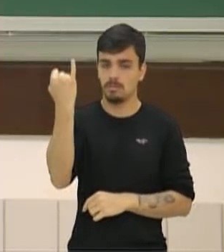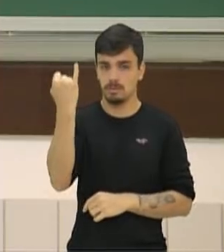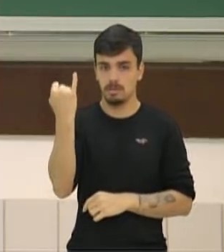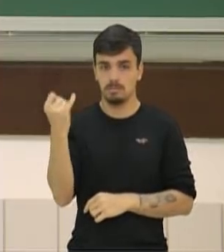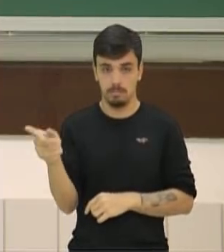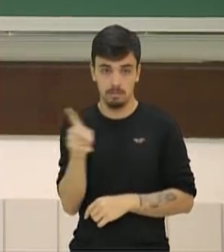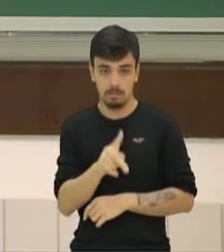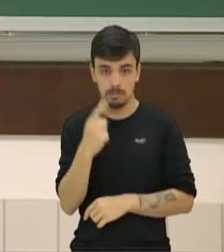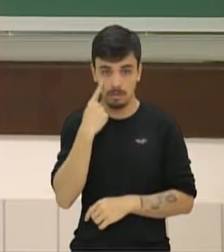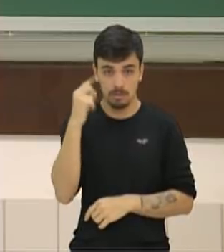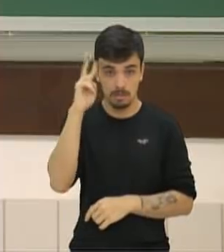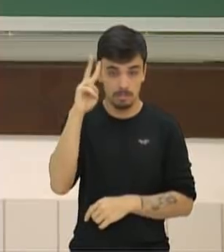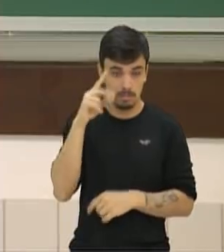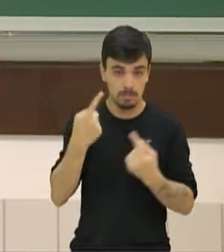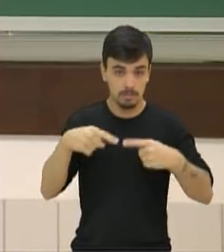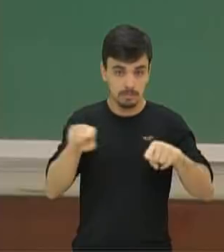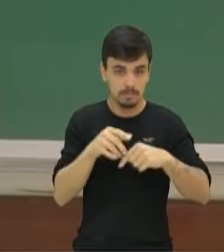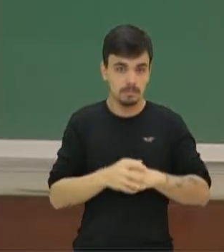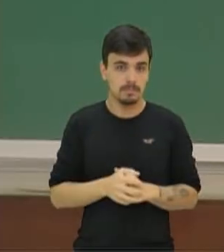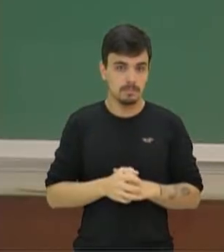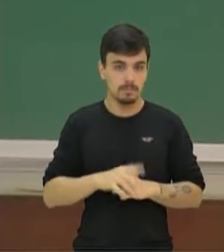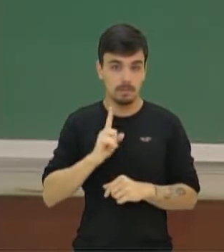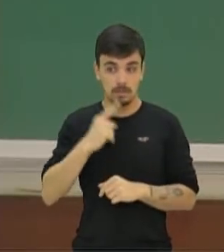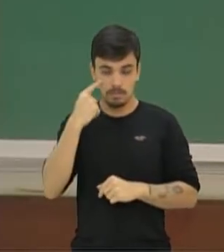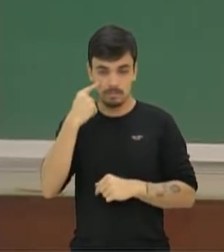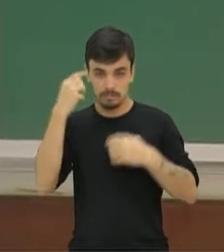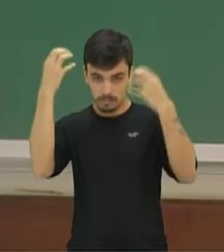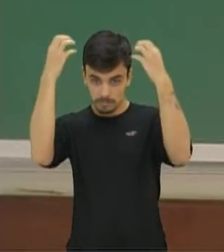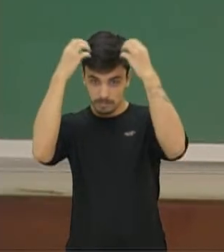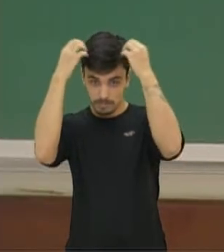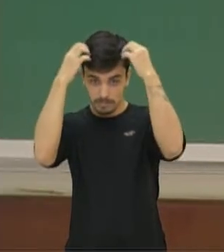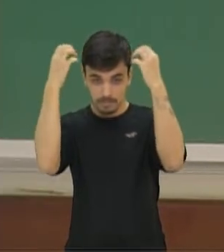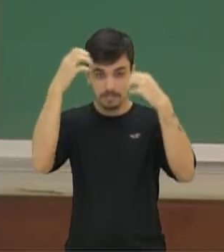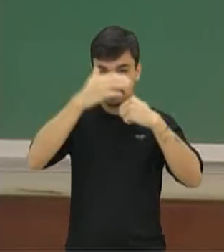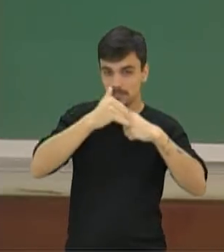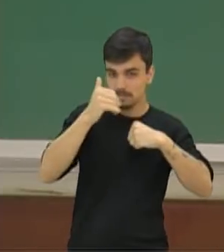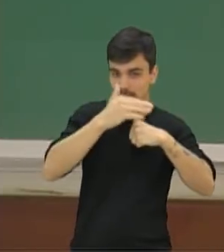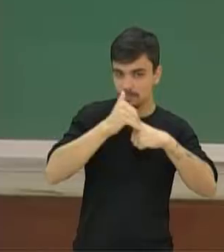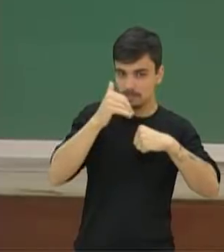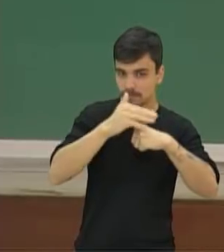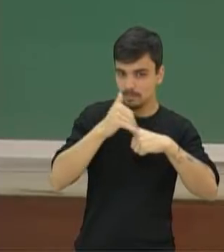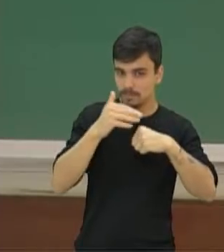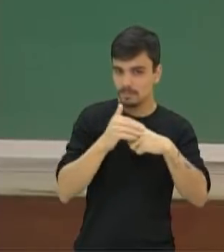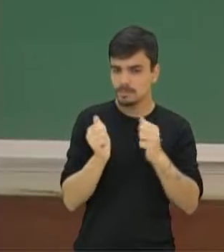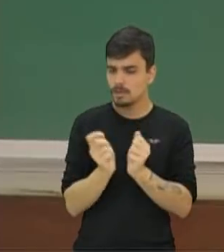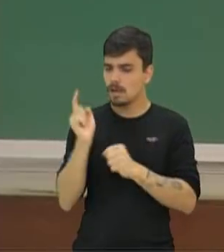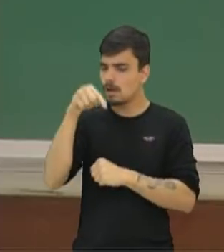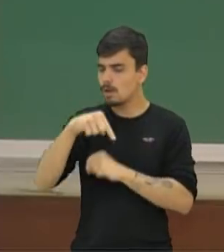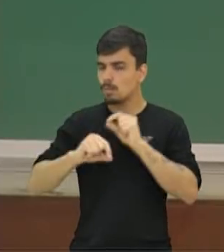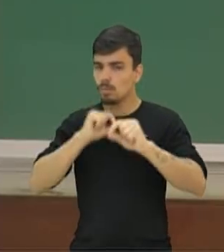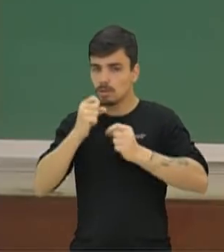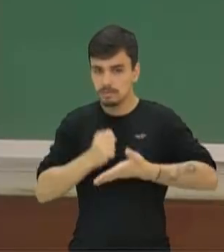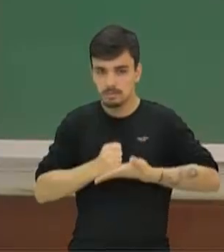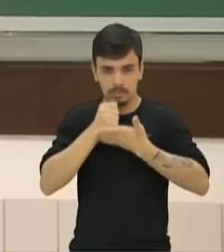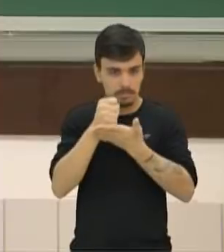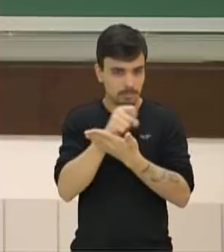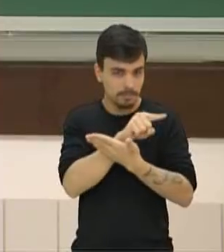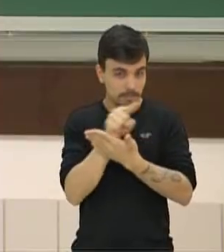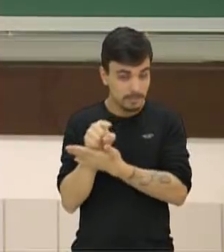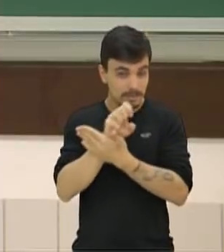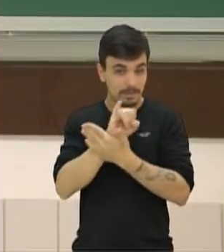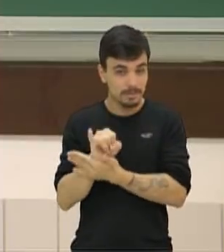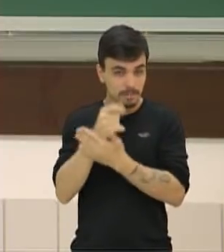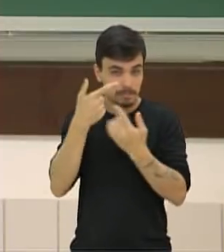da música, olha só. Os ursinhos carinhosos estão aqui para ajudar.